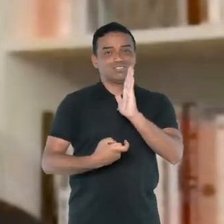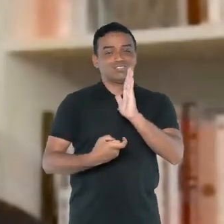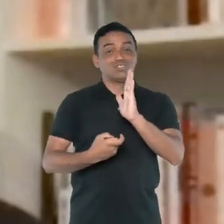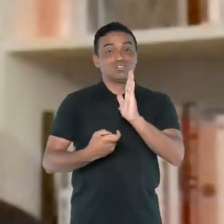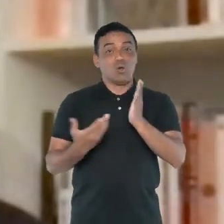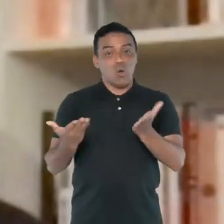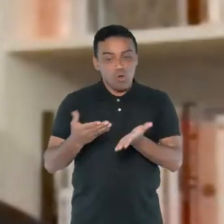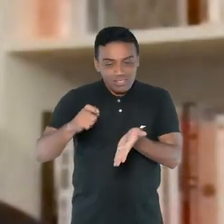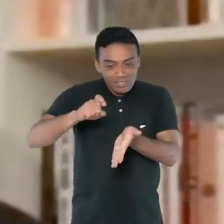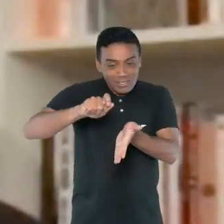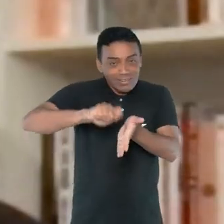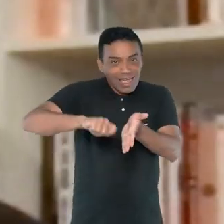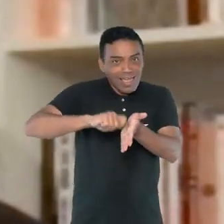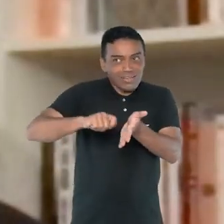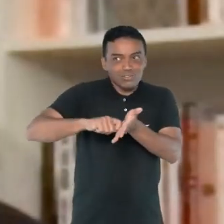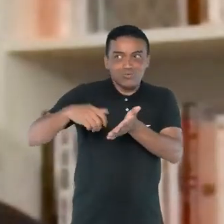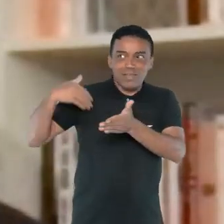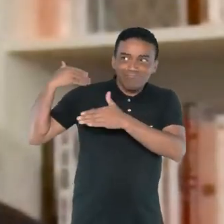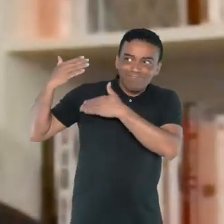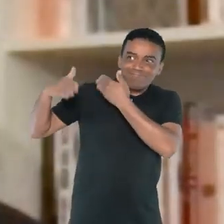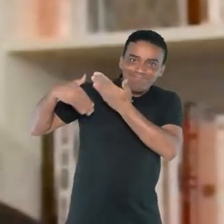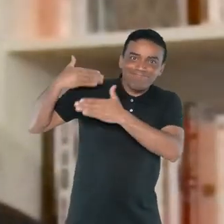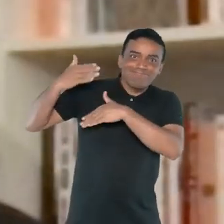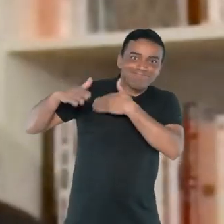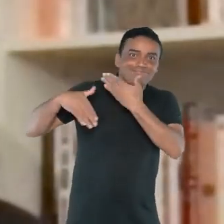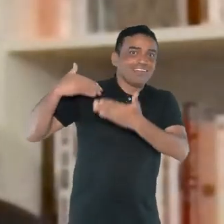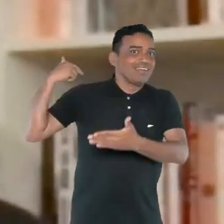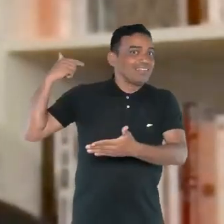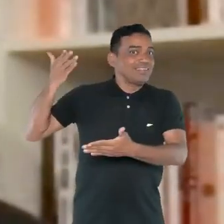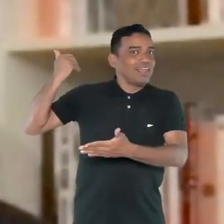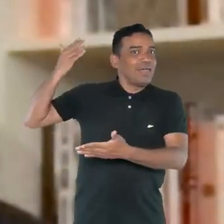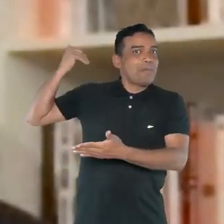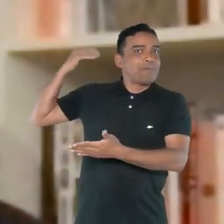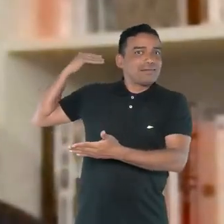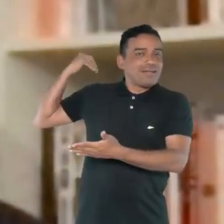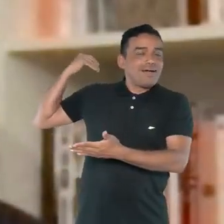está aqui vem daí, não é? Vem desse tempo